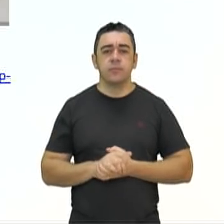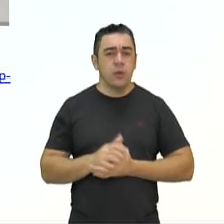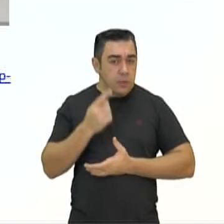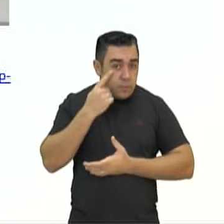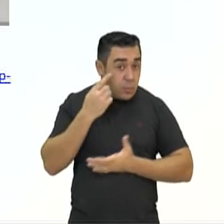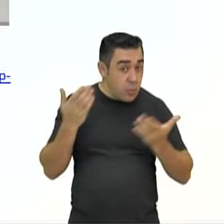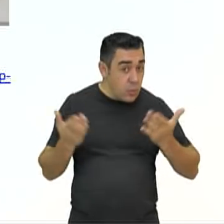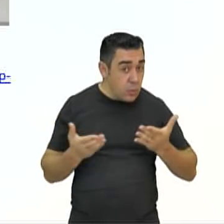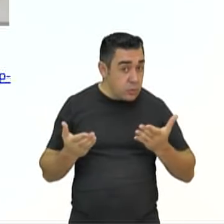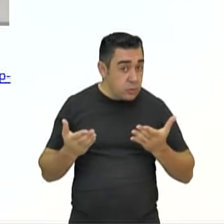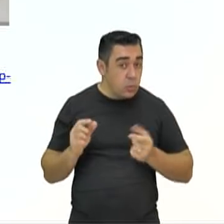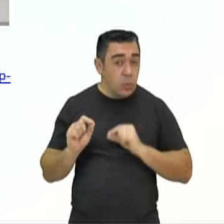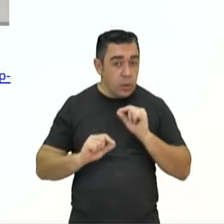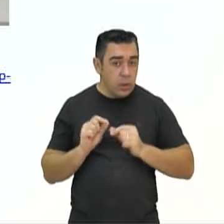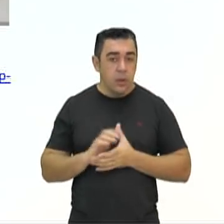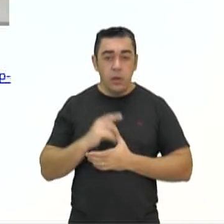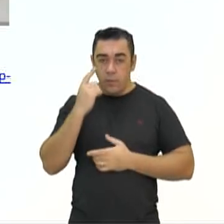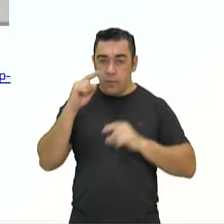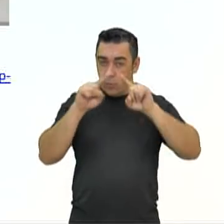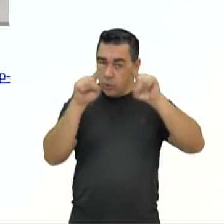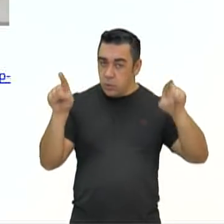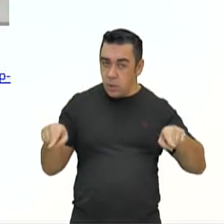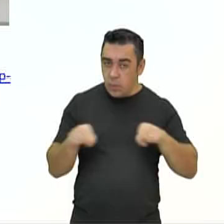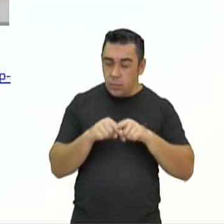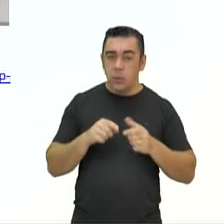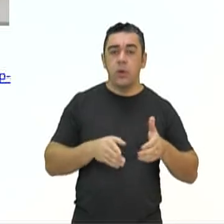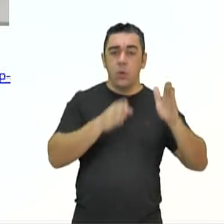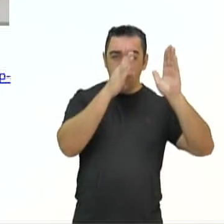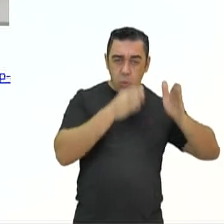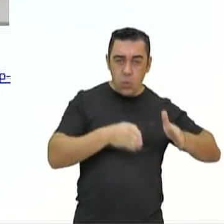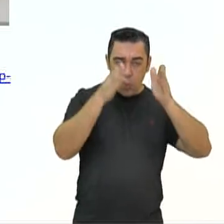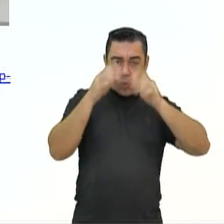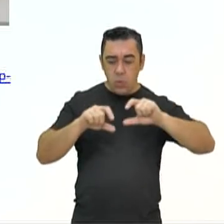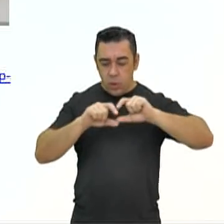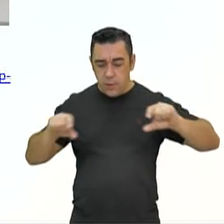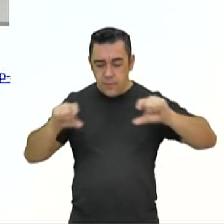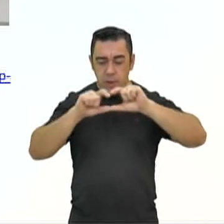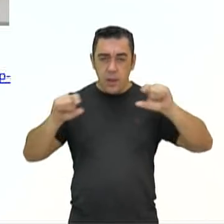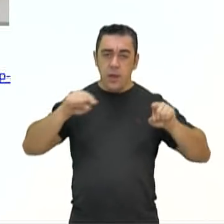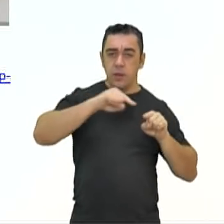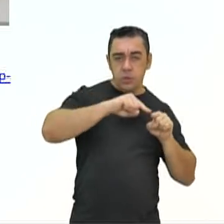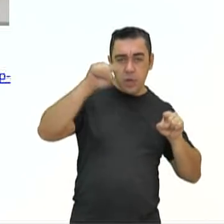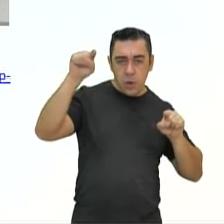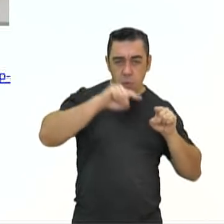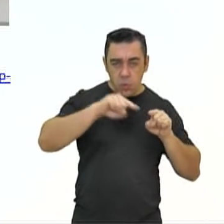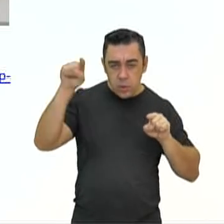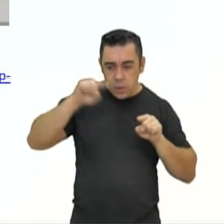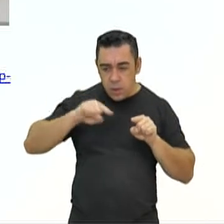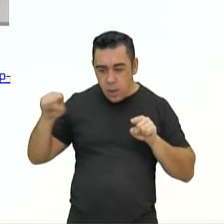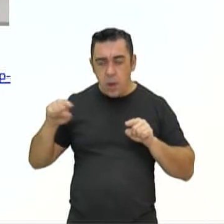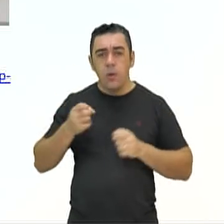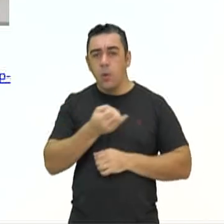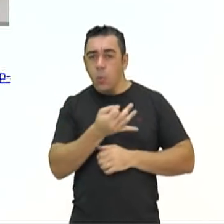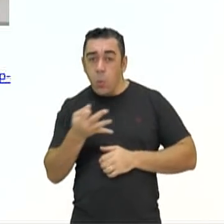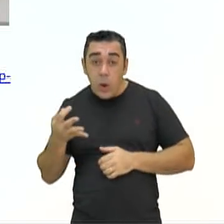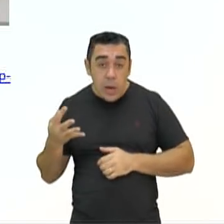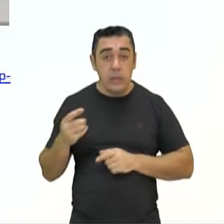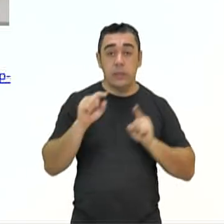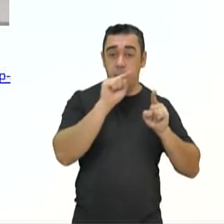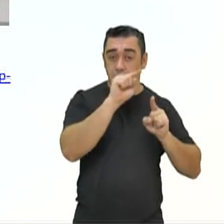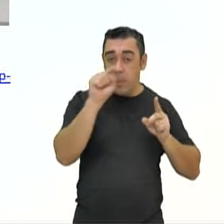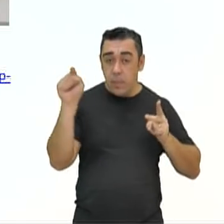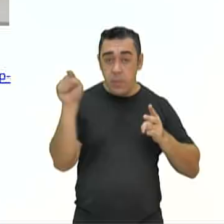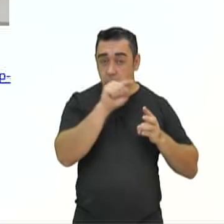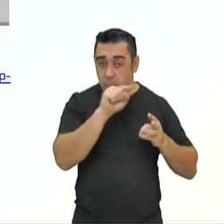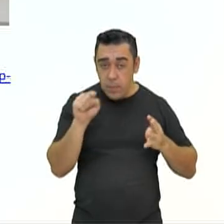vimos hoje, então? Vimos o tabuleiro, coluna, fileira, diagonal, né? Quantas casas ali, a gente fez até a contagem,